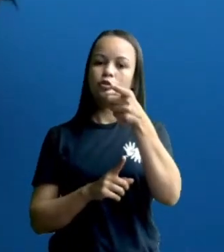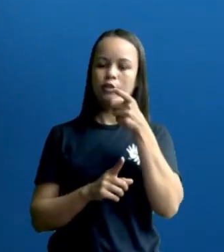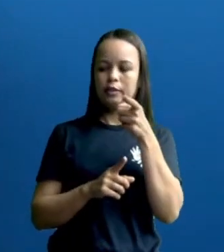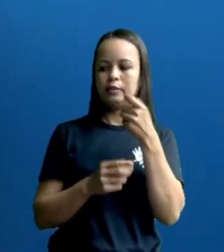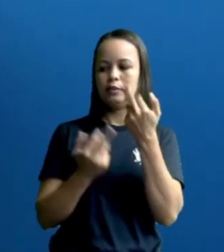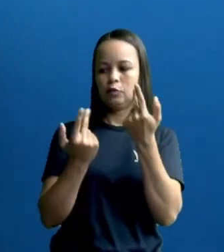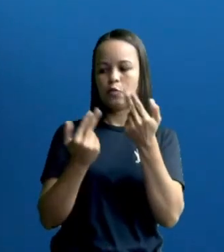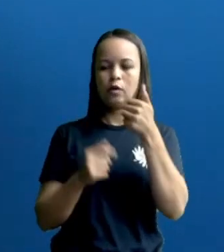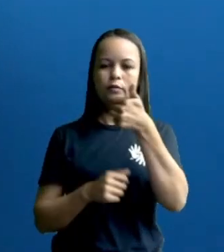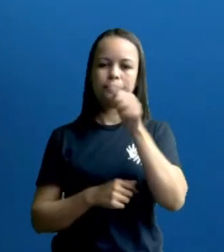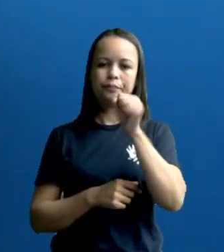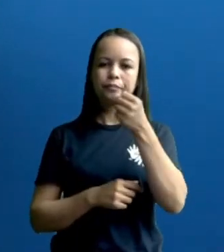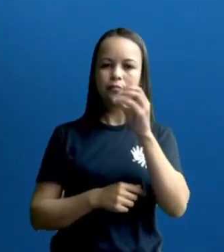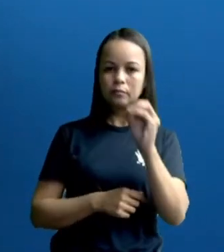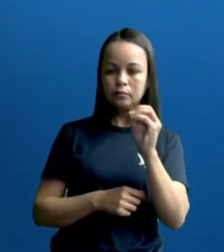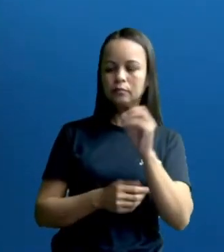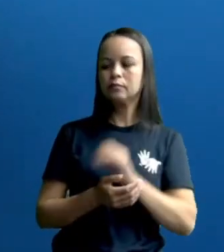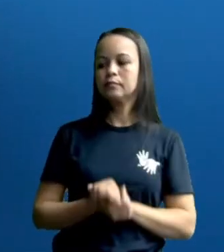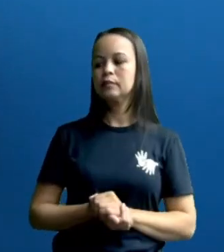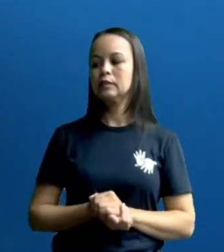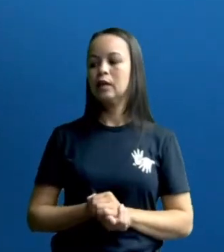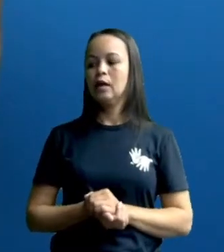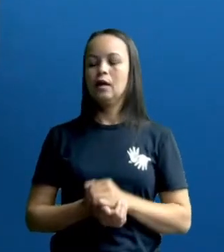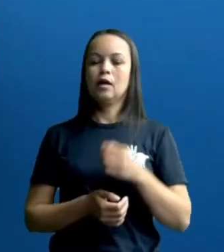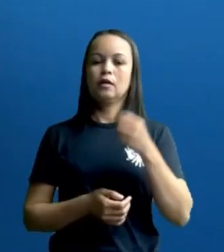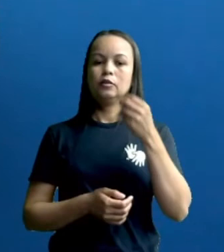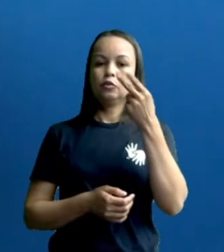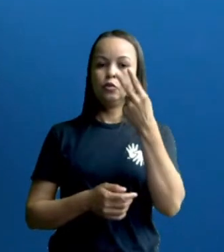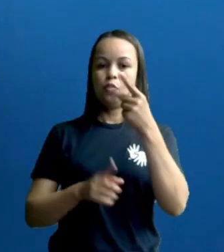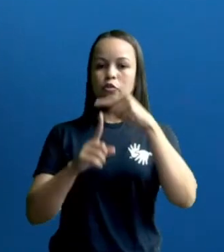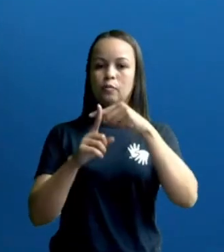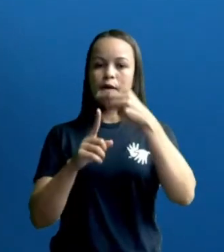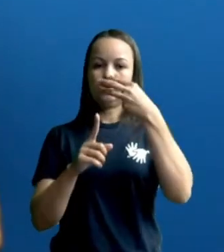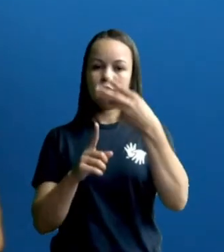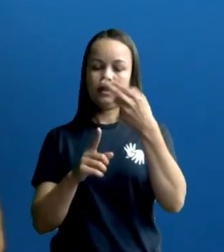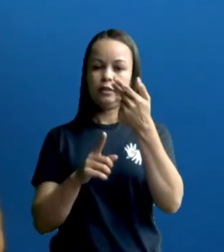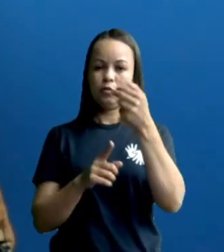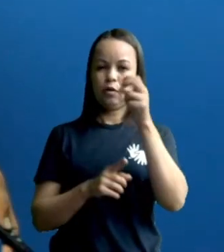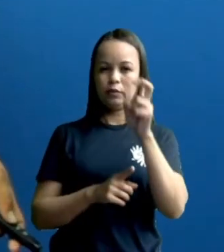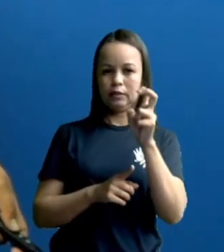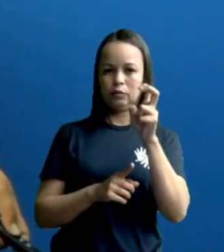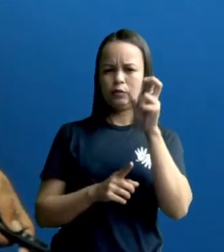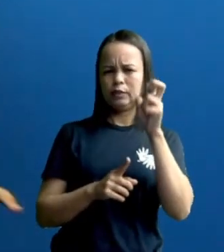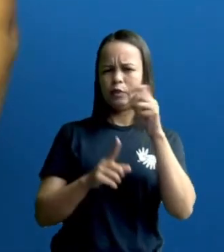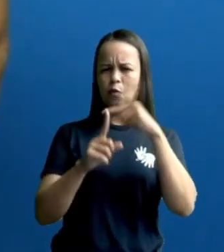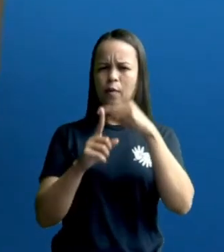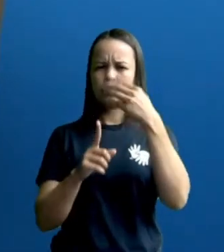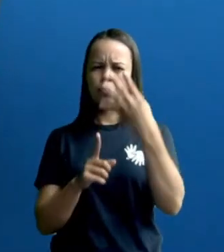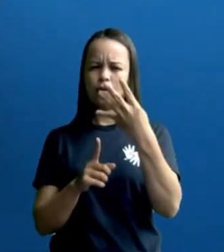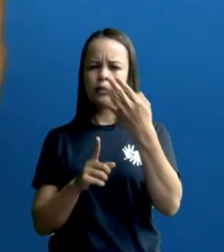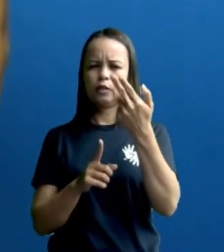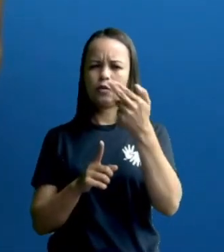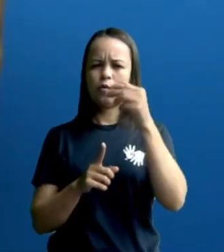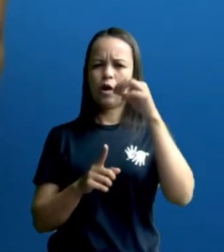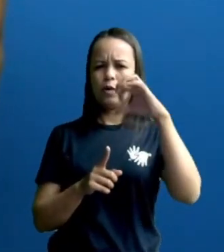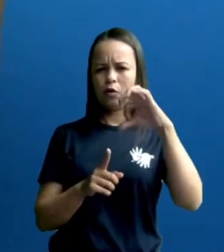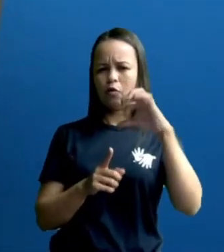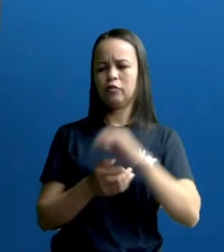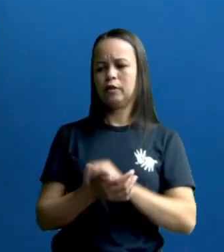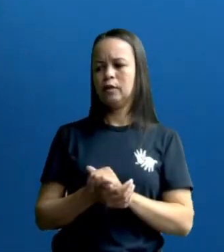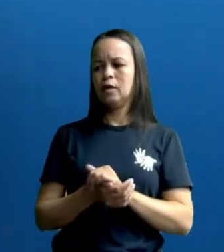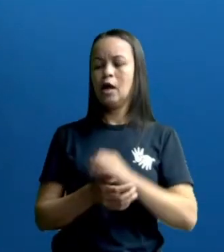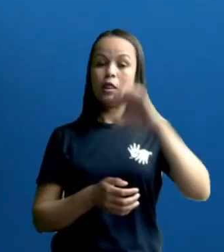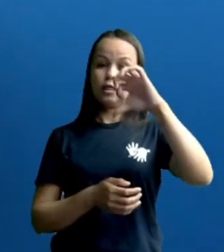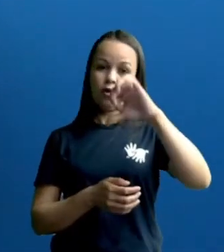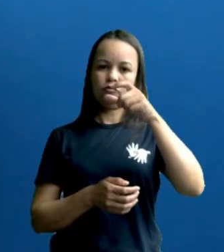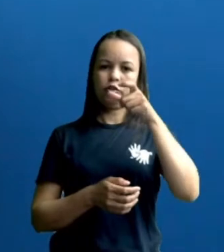180. 2 mais 3 é 5, 5 mais 4, 9. 9x